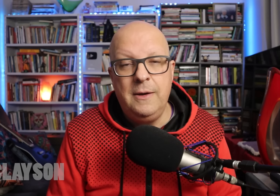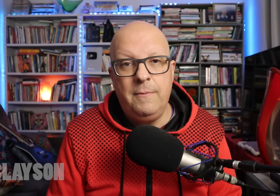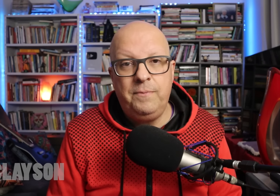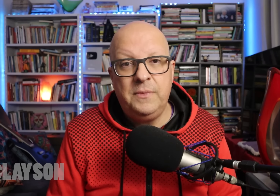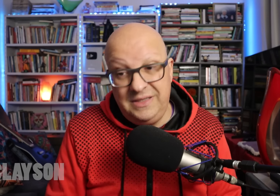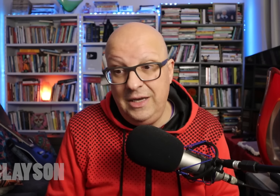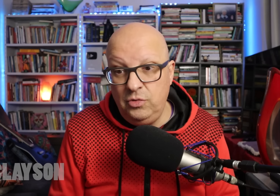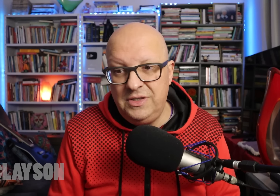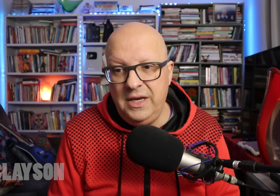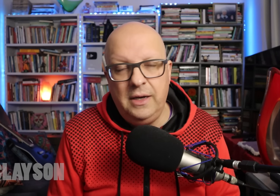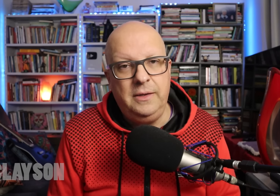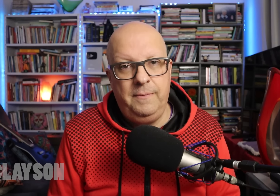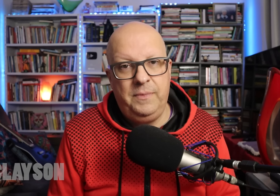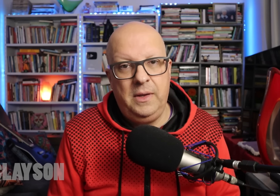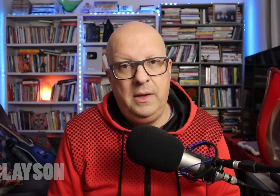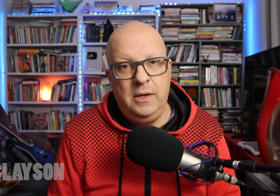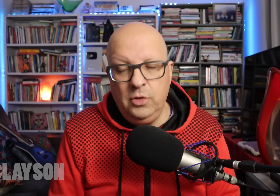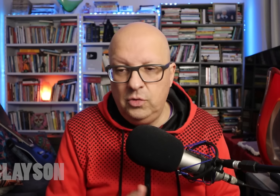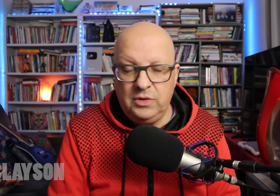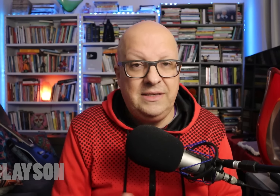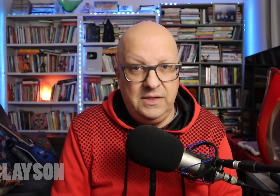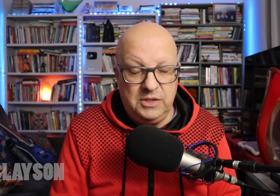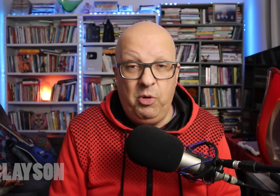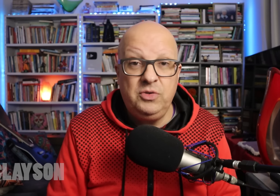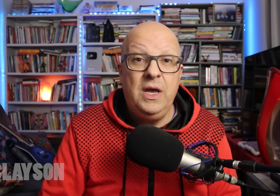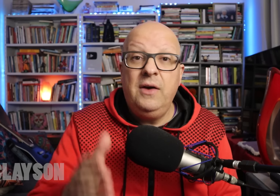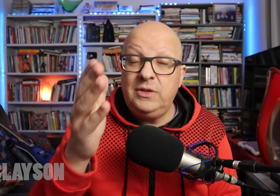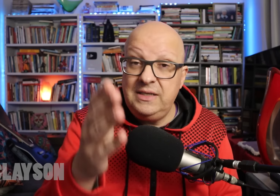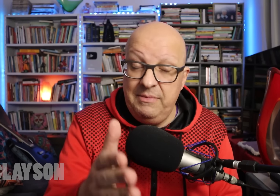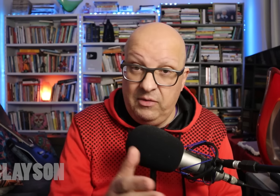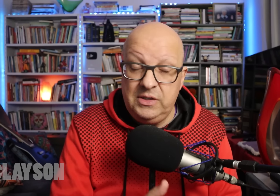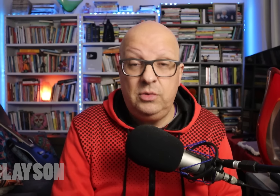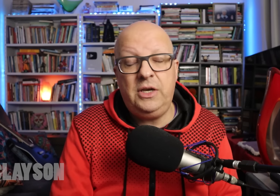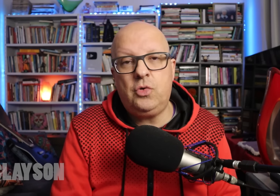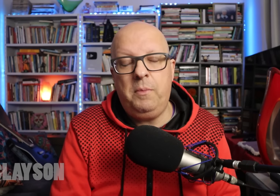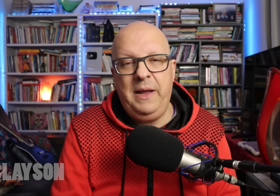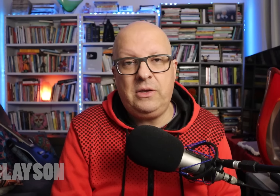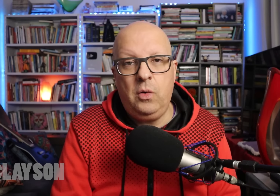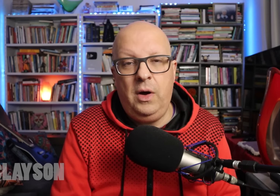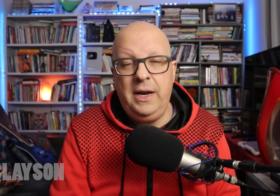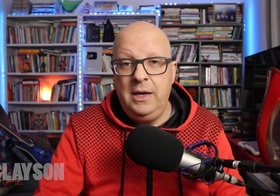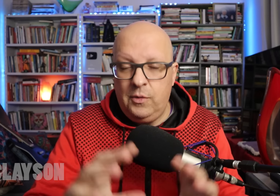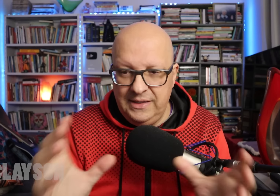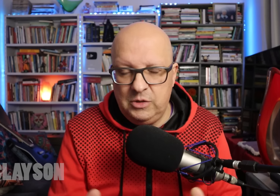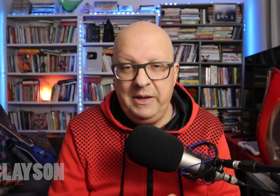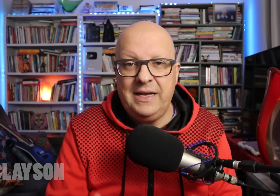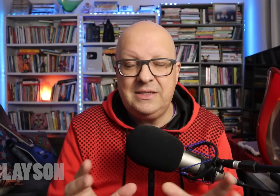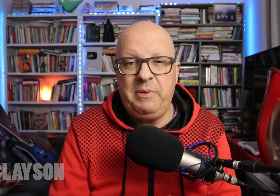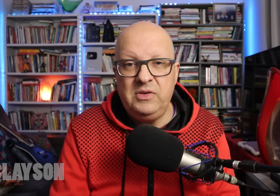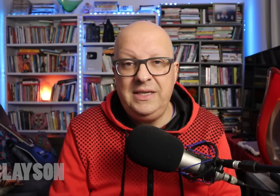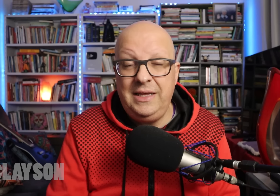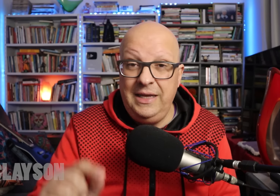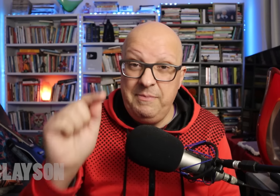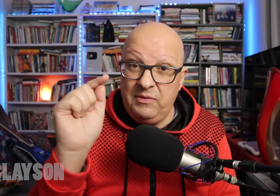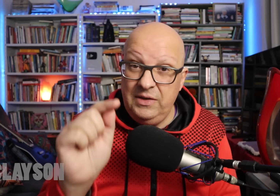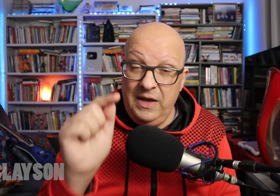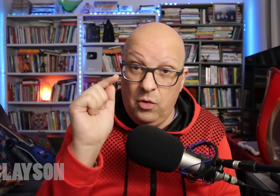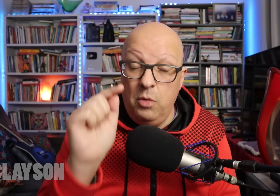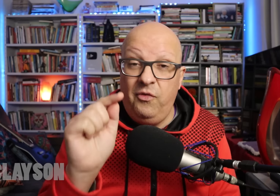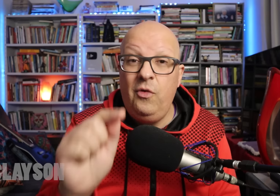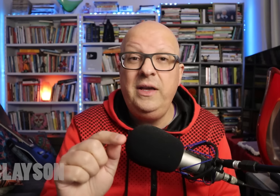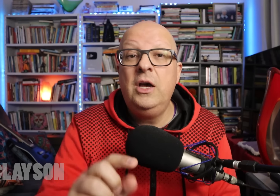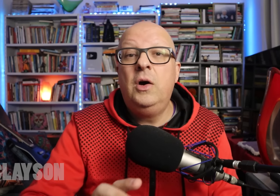Lula, sendo de esquerda. Estou trazendo esses pontos, vou trazer para você o trecho completo agora, com essa explicação para você entender e para